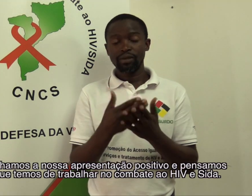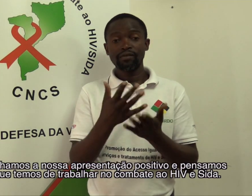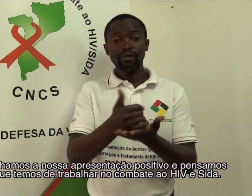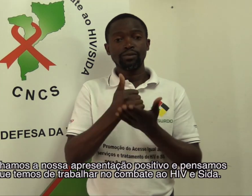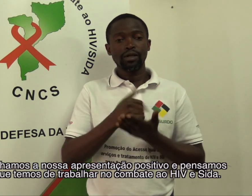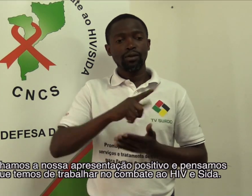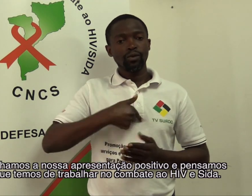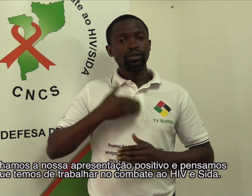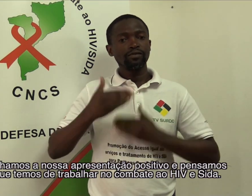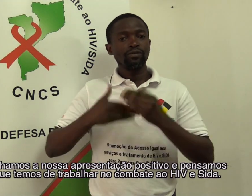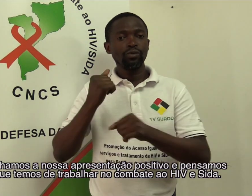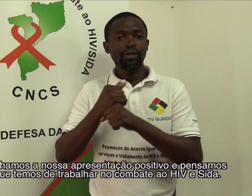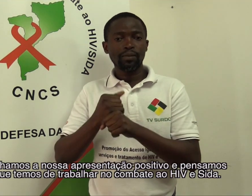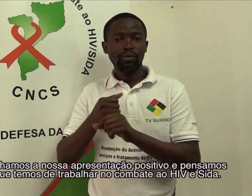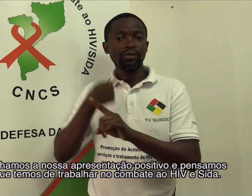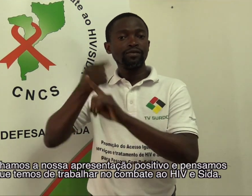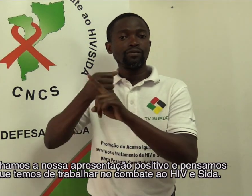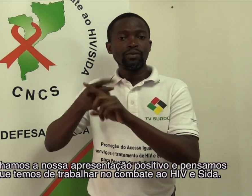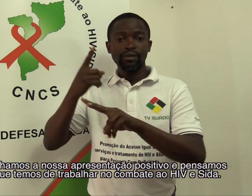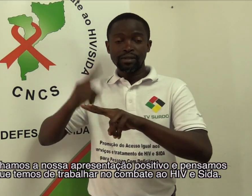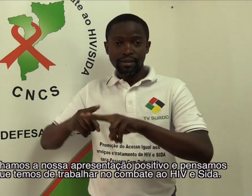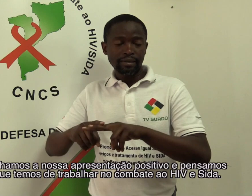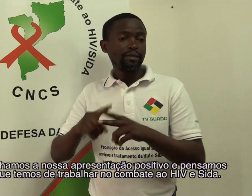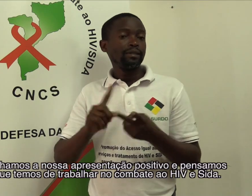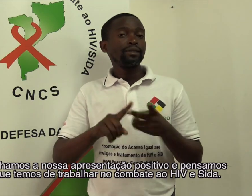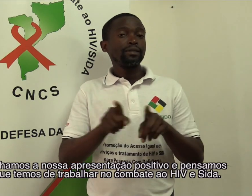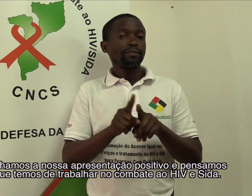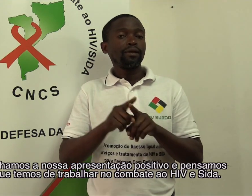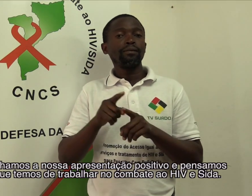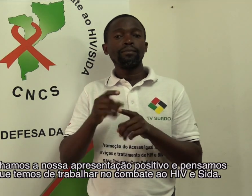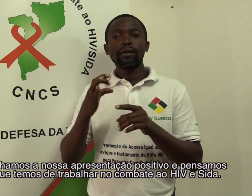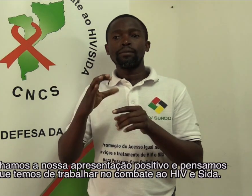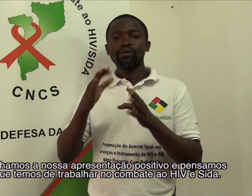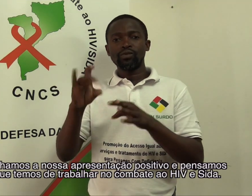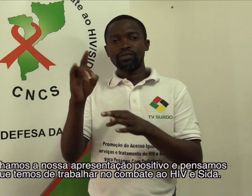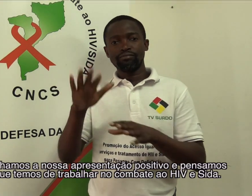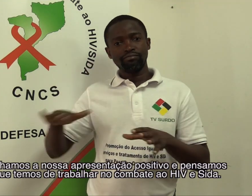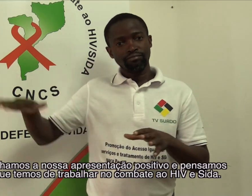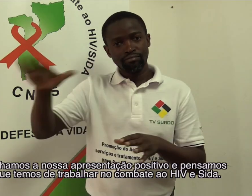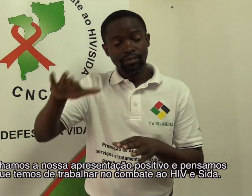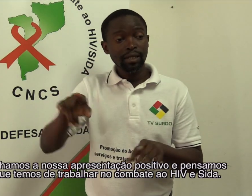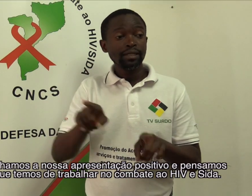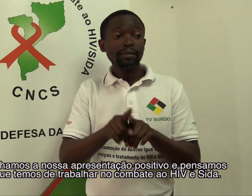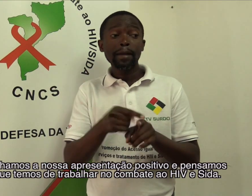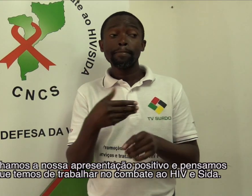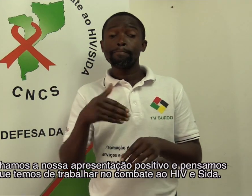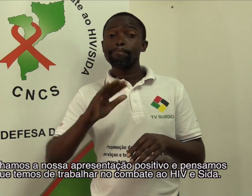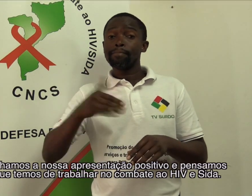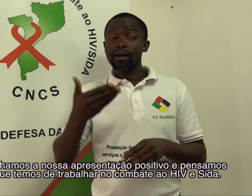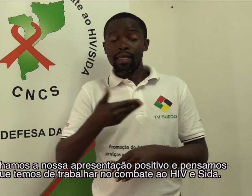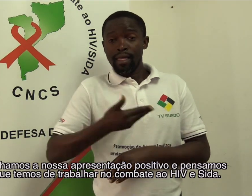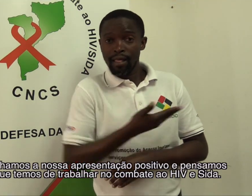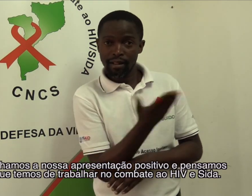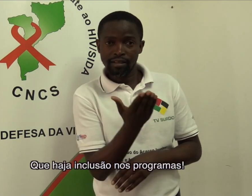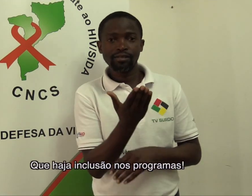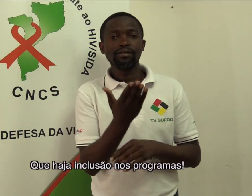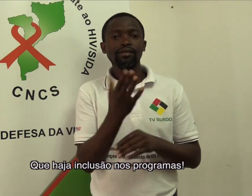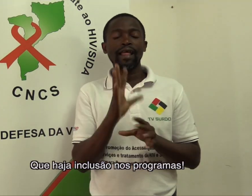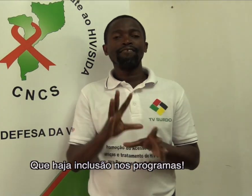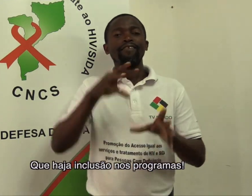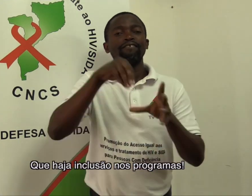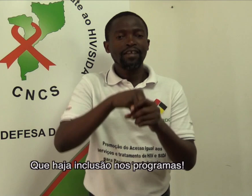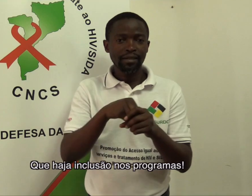algo positivo e pensamos que temos que trabalhar no combate ao HIV-Sida, na área de pessoas com deficiência.